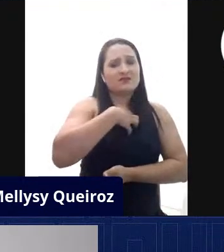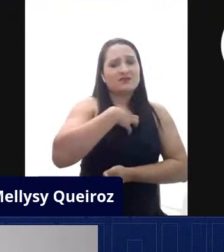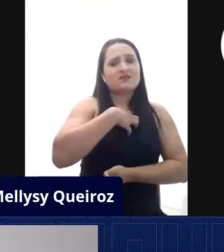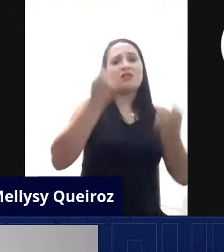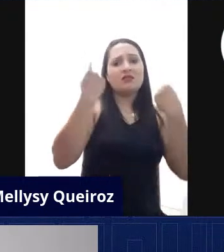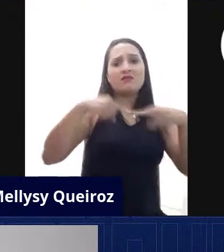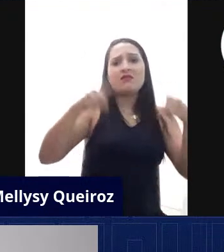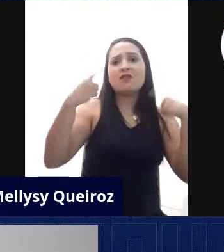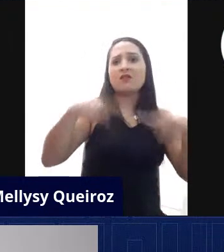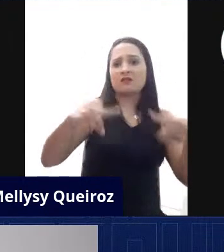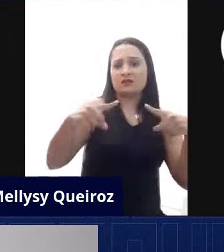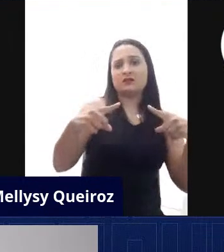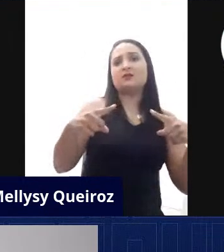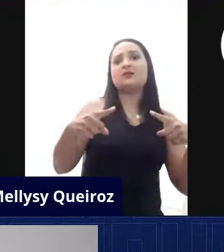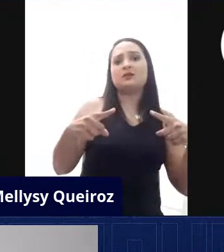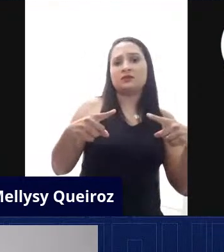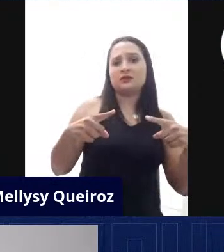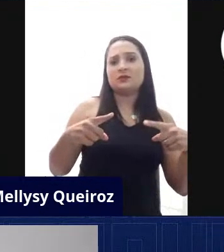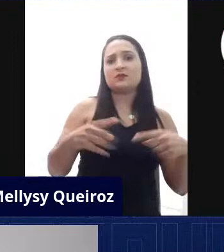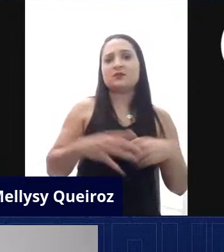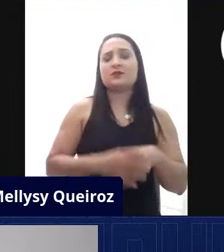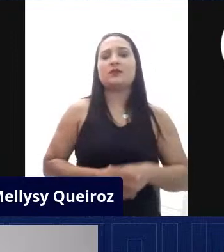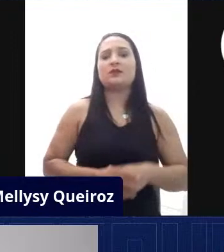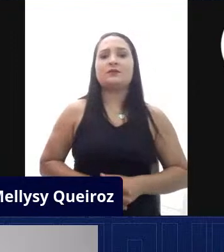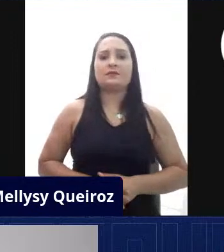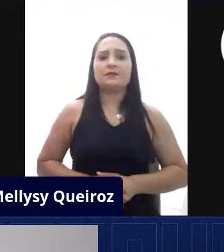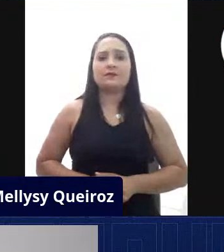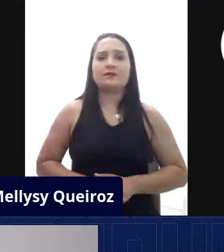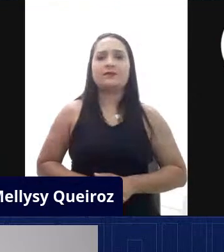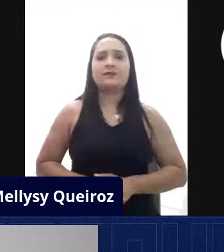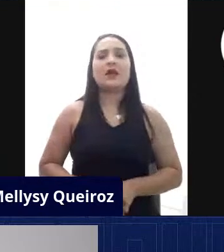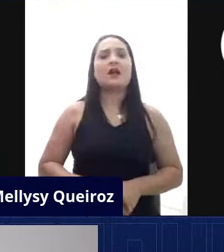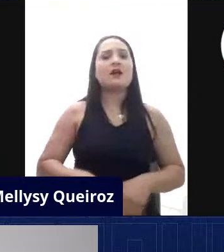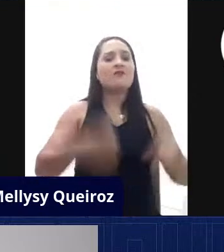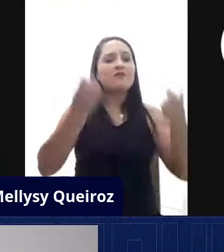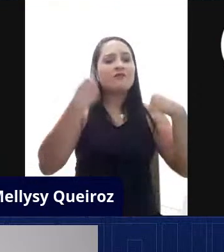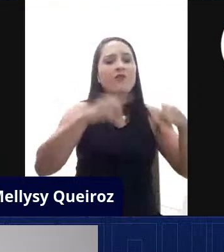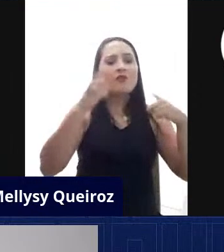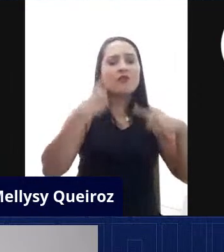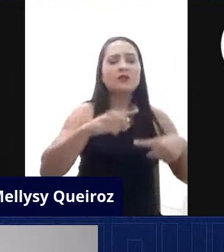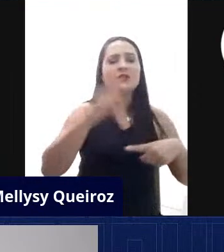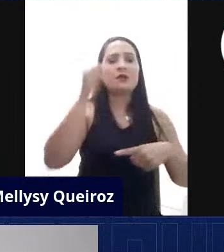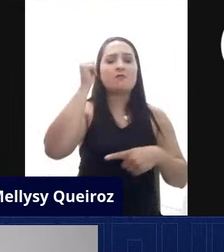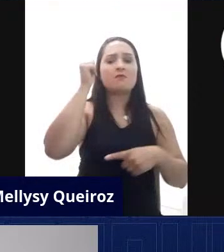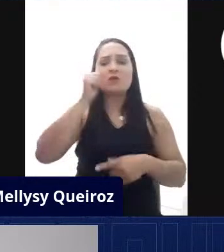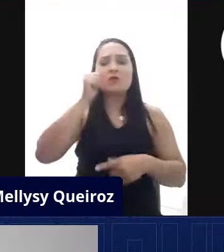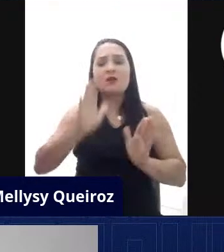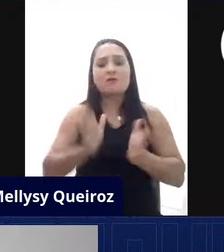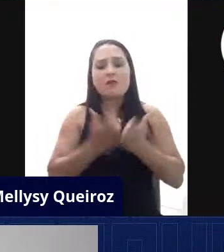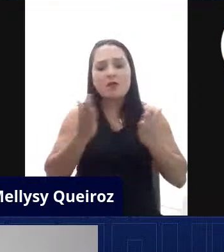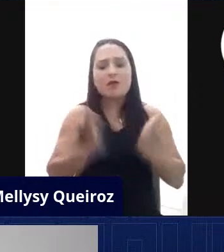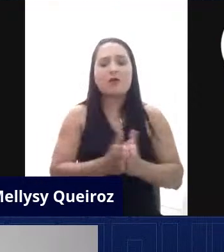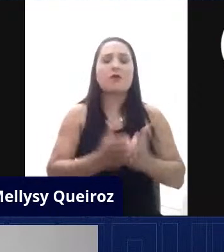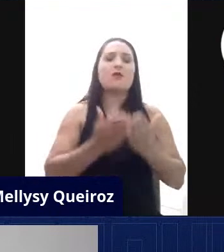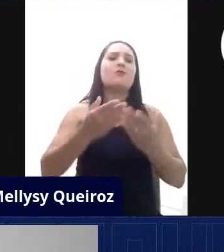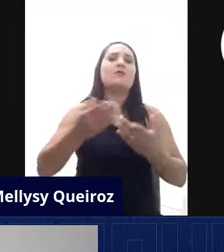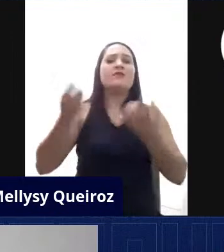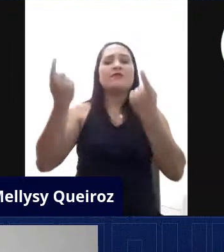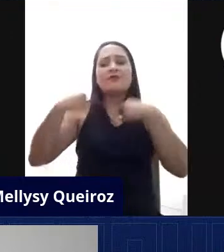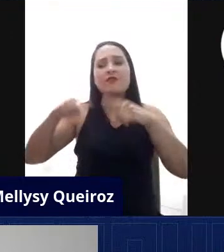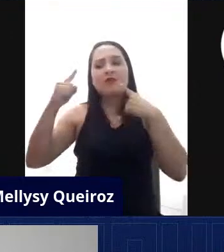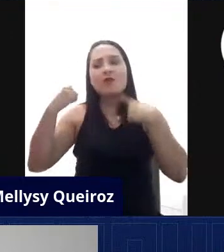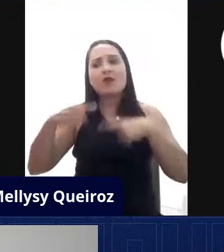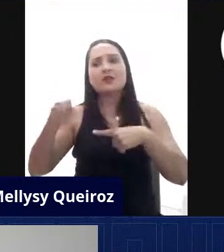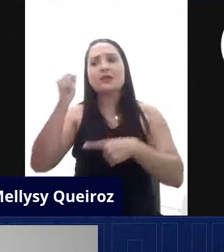mulher negra, que a violência da mulher pobre, que a violência da mulher do campo, a violência da mulher da periferia é uma